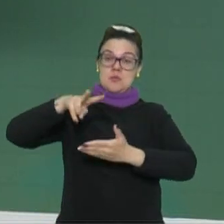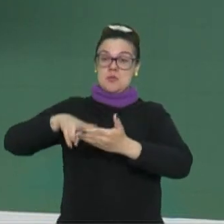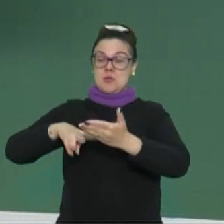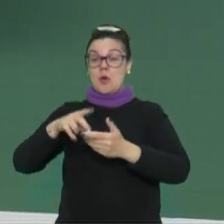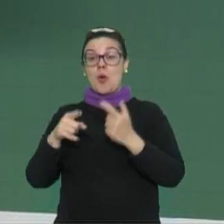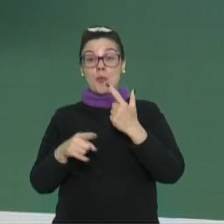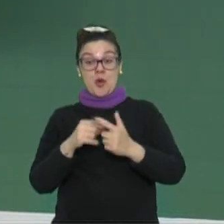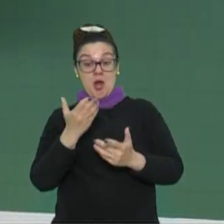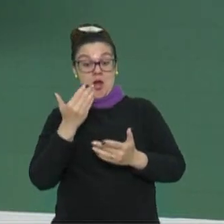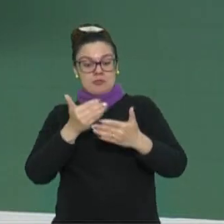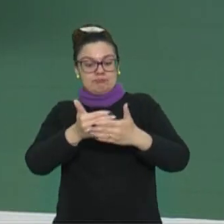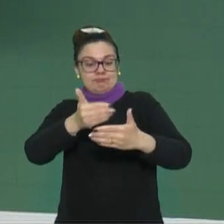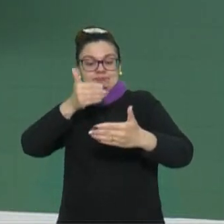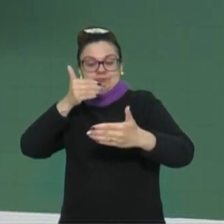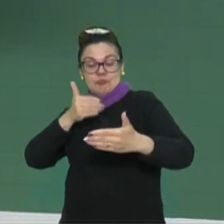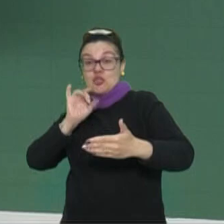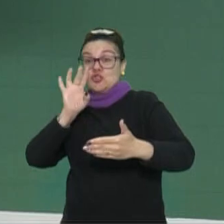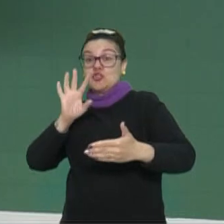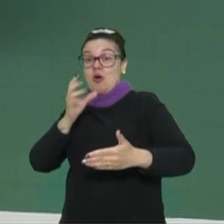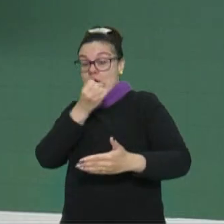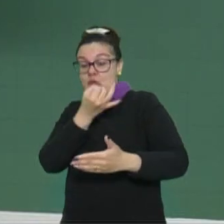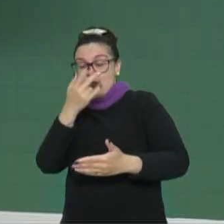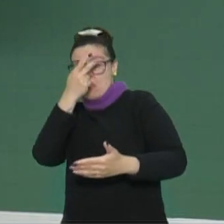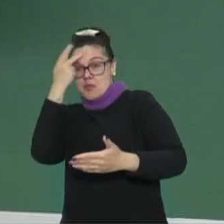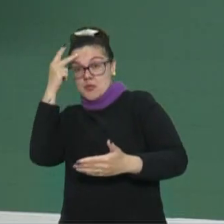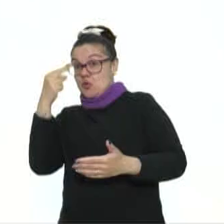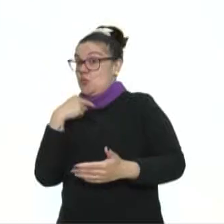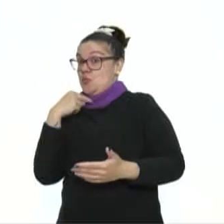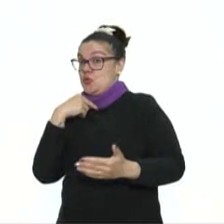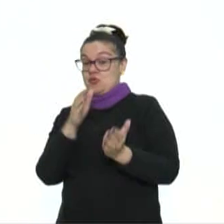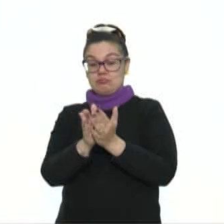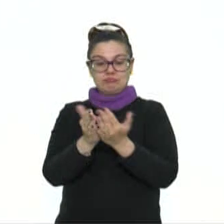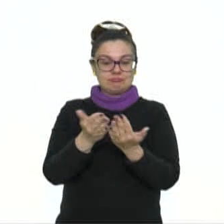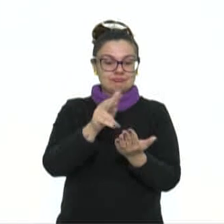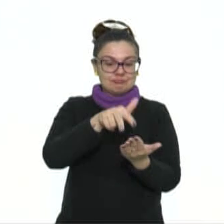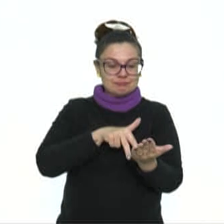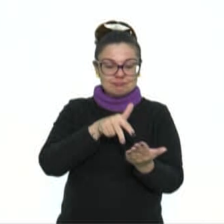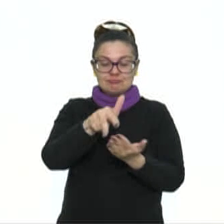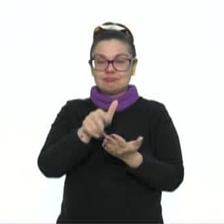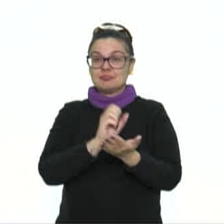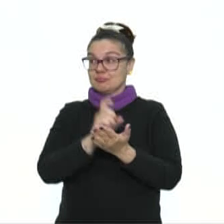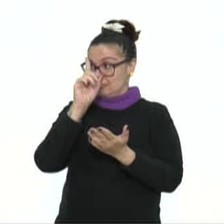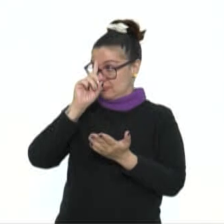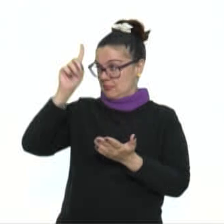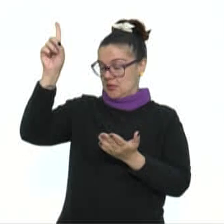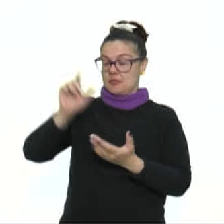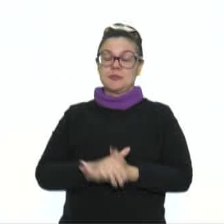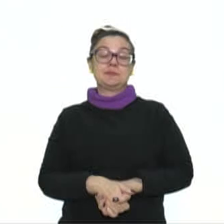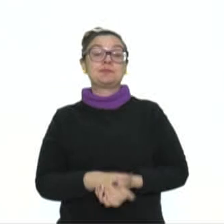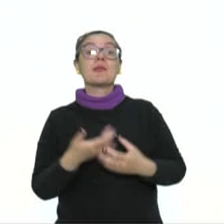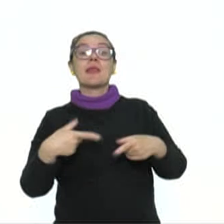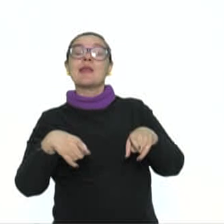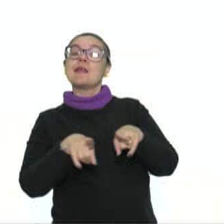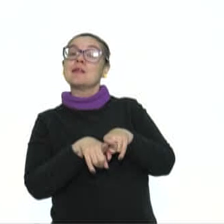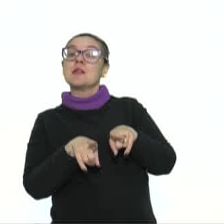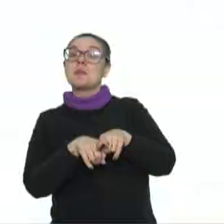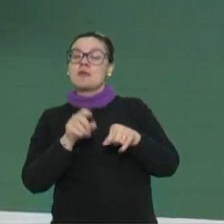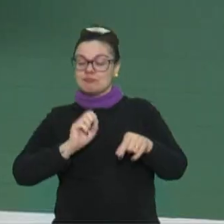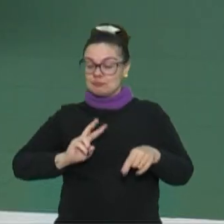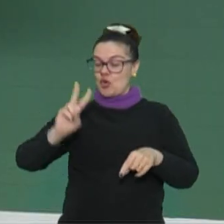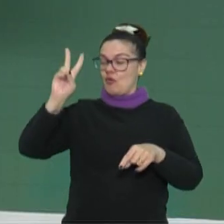porque isso era reservado a algumas pessoas. E a valorização da comunicação direta com Deus, sem